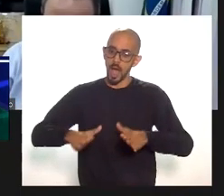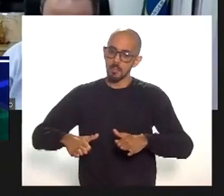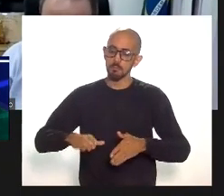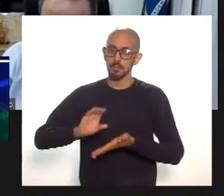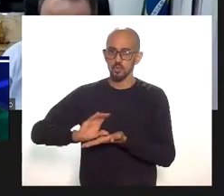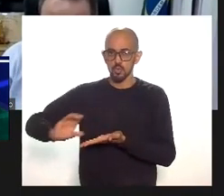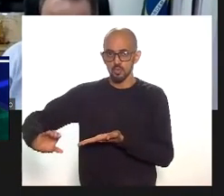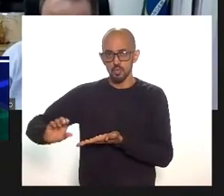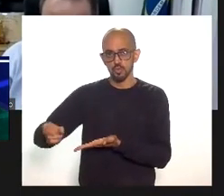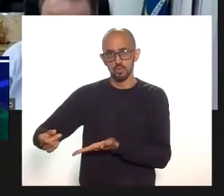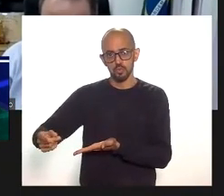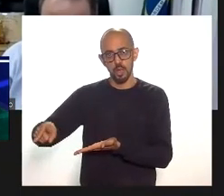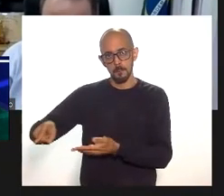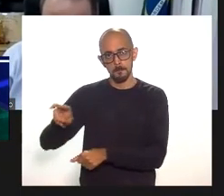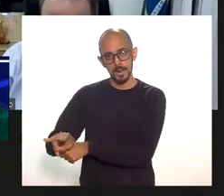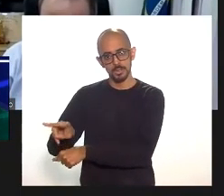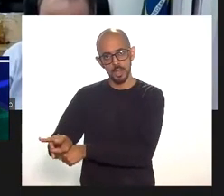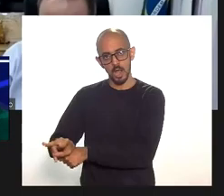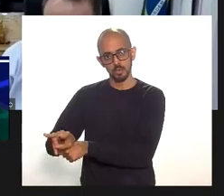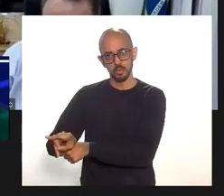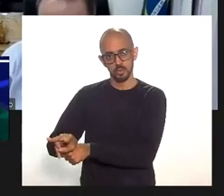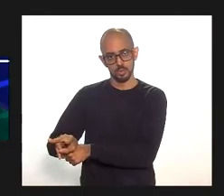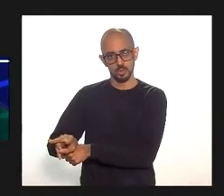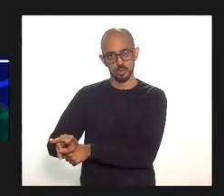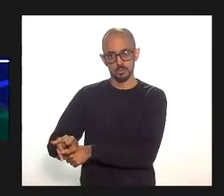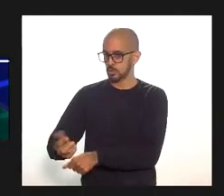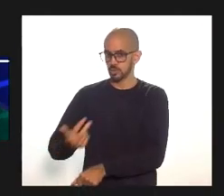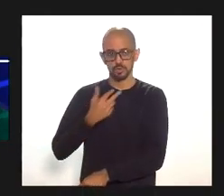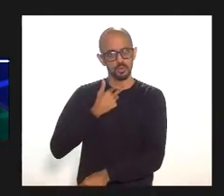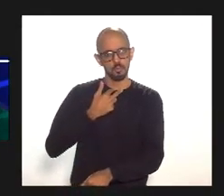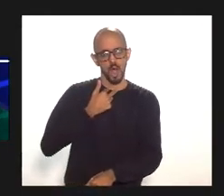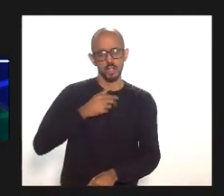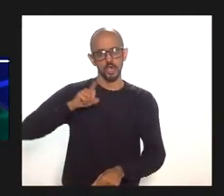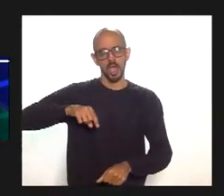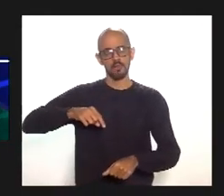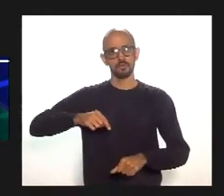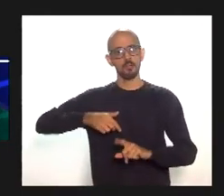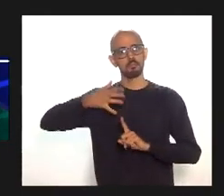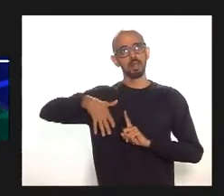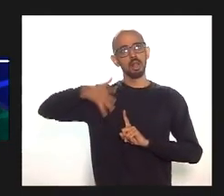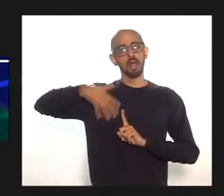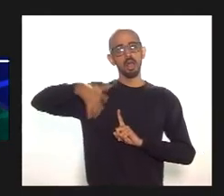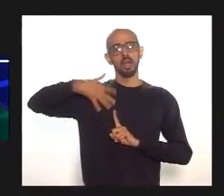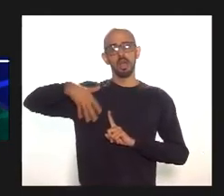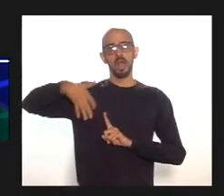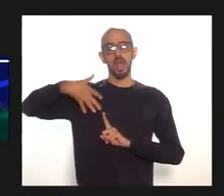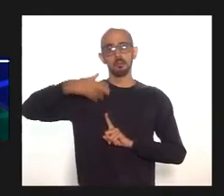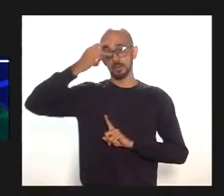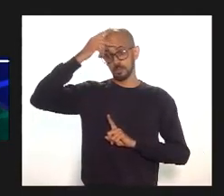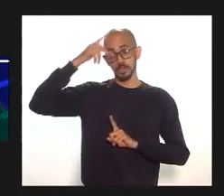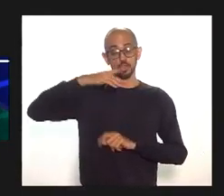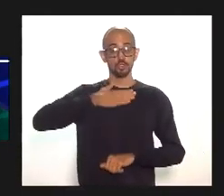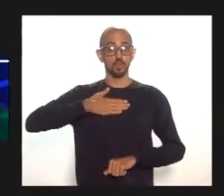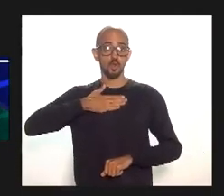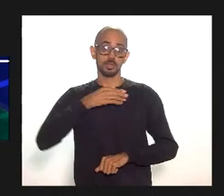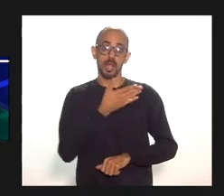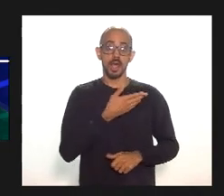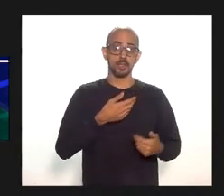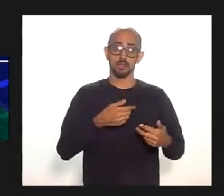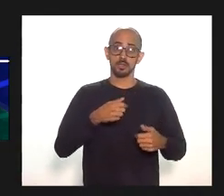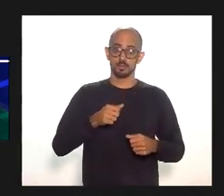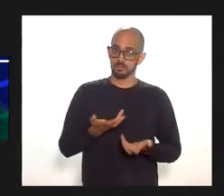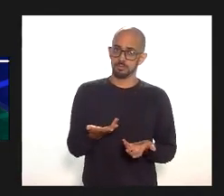pandemia. Mas não podem fazer proselitismo com a vida das pessoas, reabrindo as escolas, que são espaços de convívio